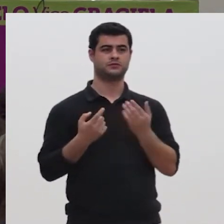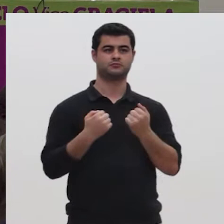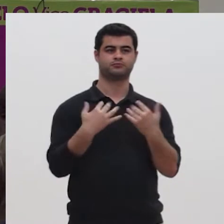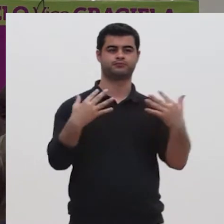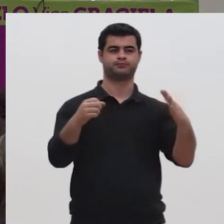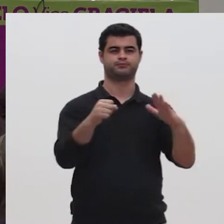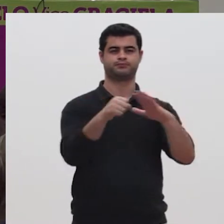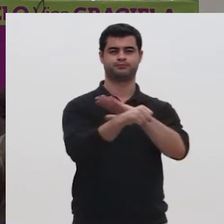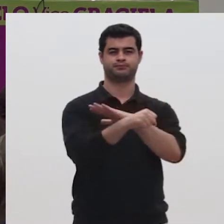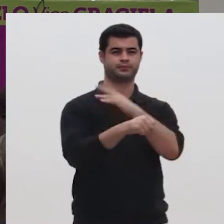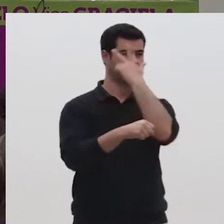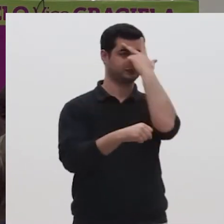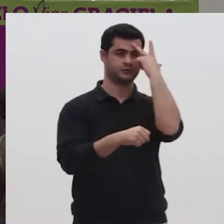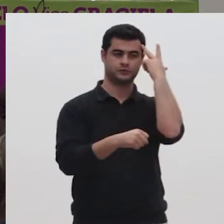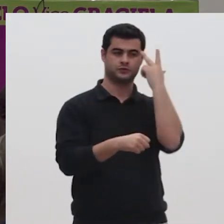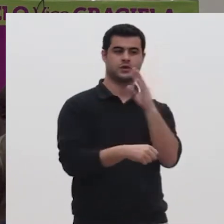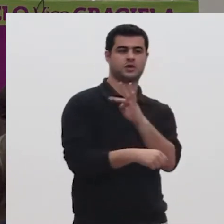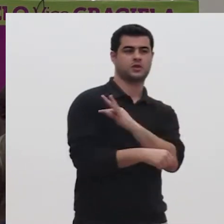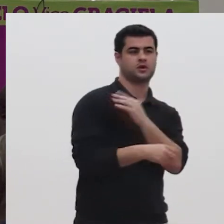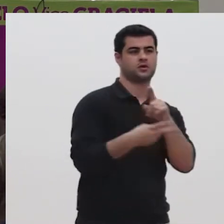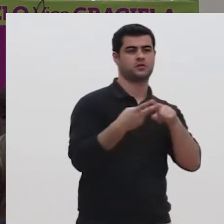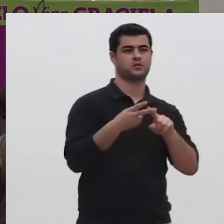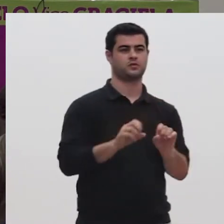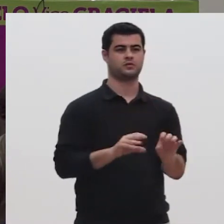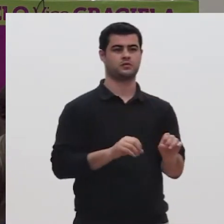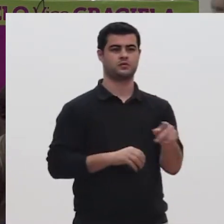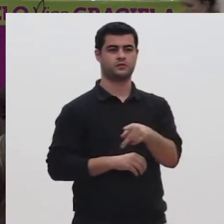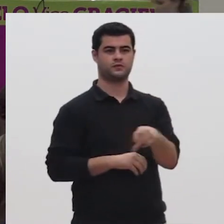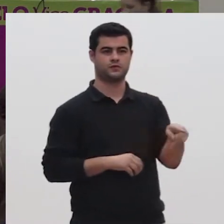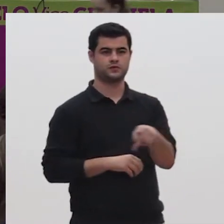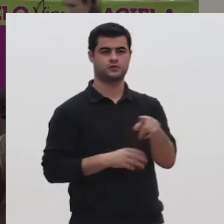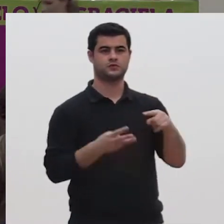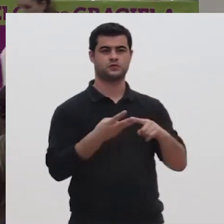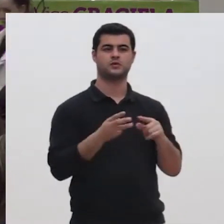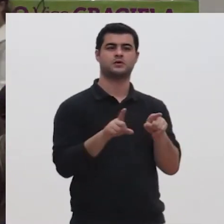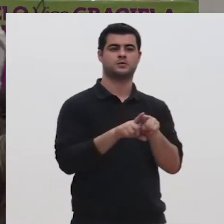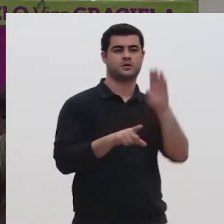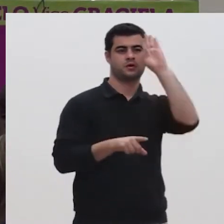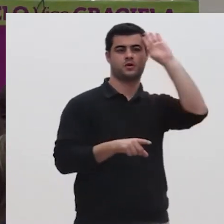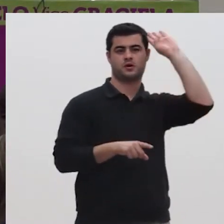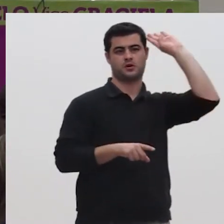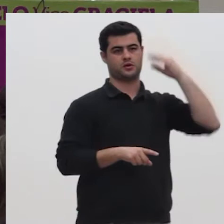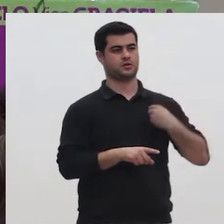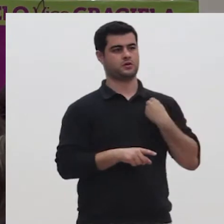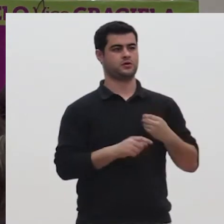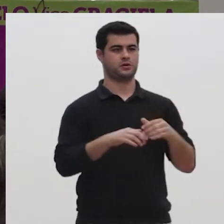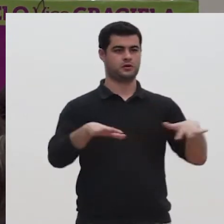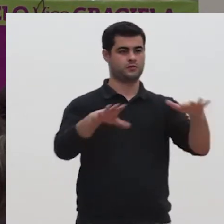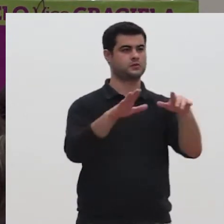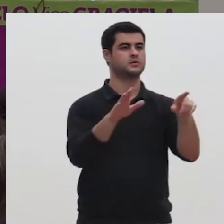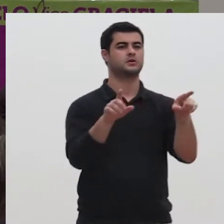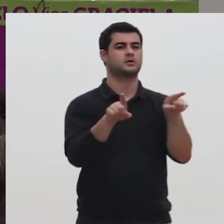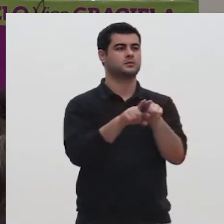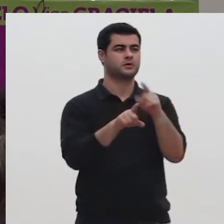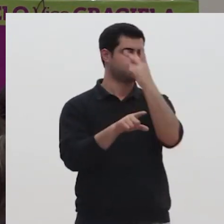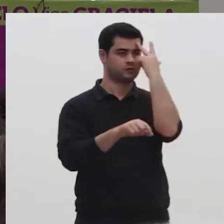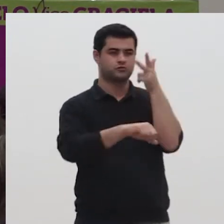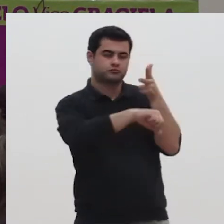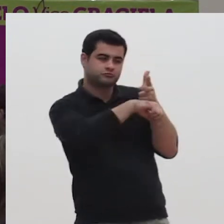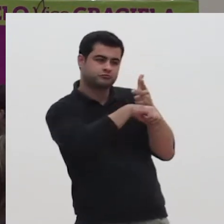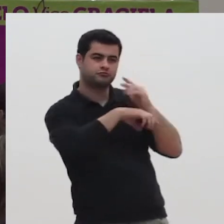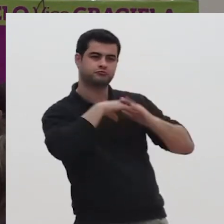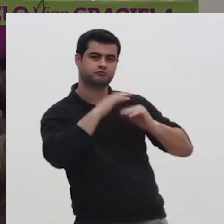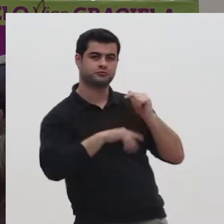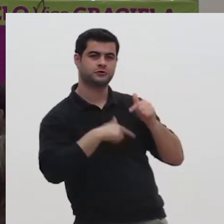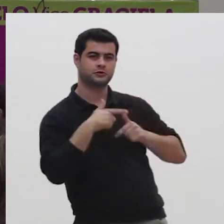com técnicos, docentes e estudantes do setor. Também o pessoal da imprensa, né, que está aqui hoje, o pessoal